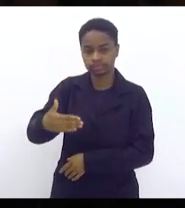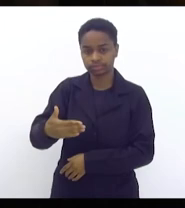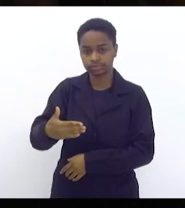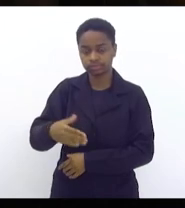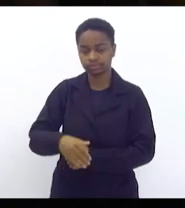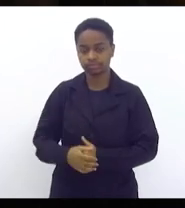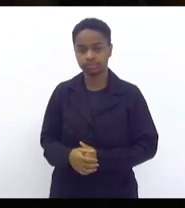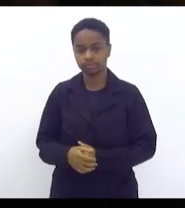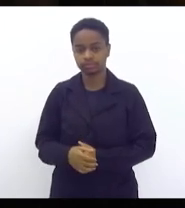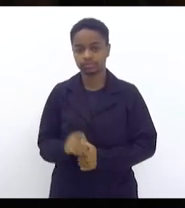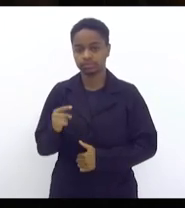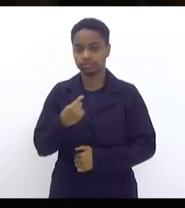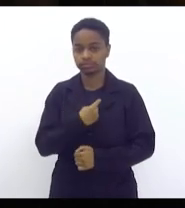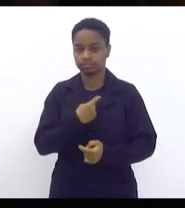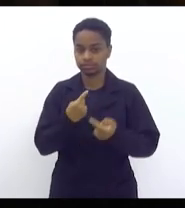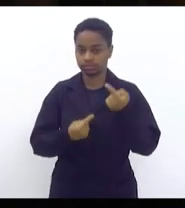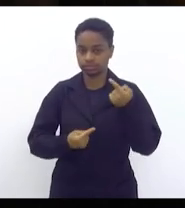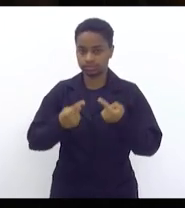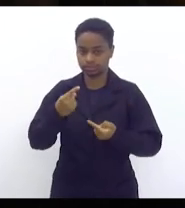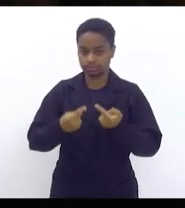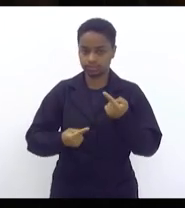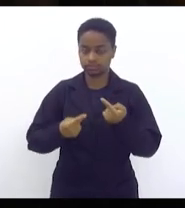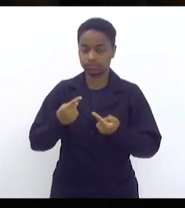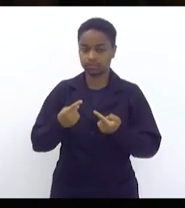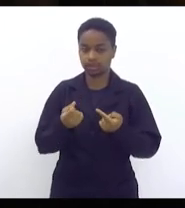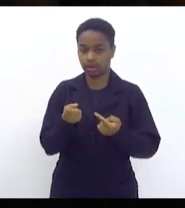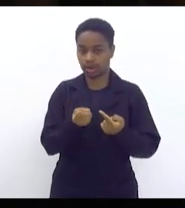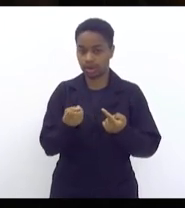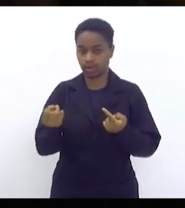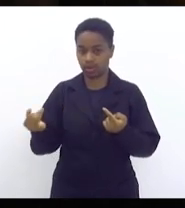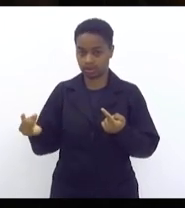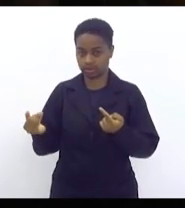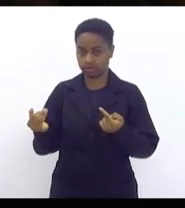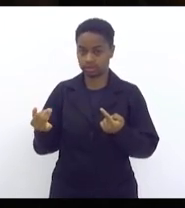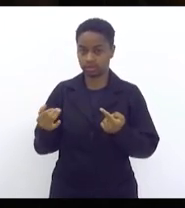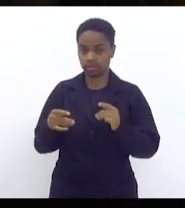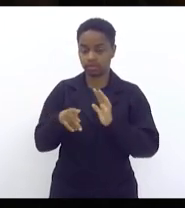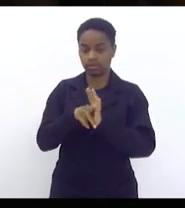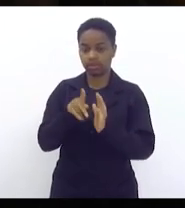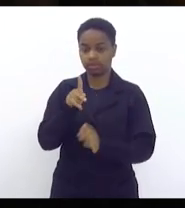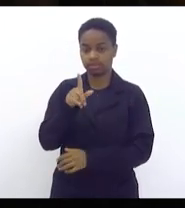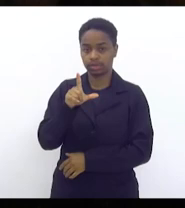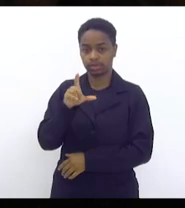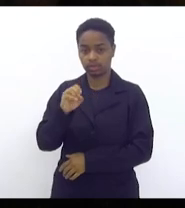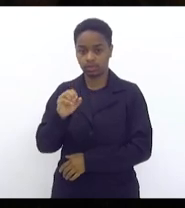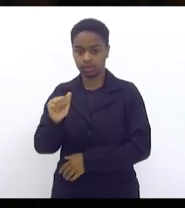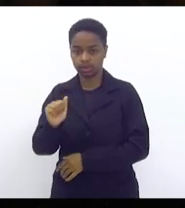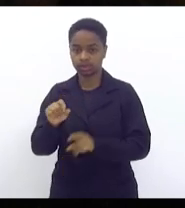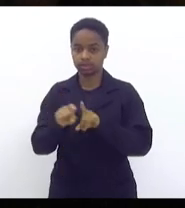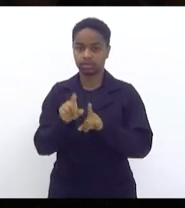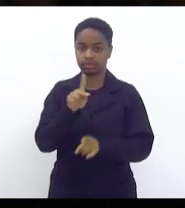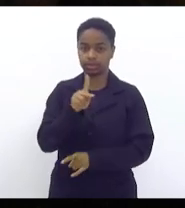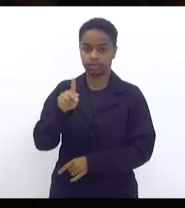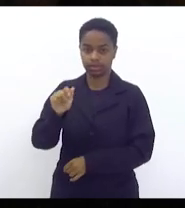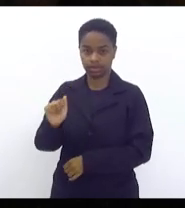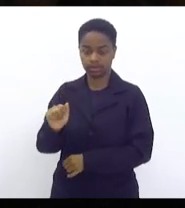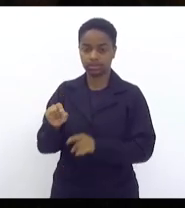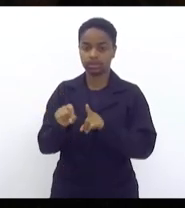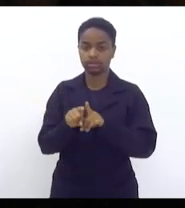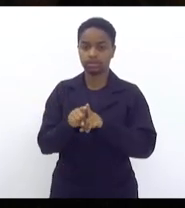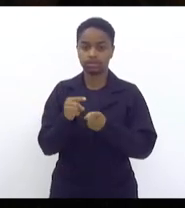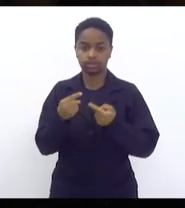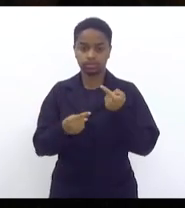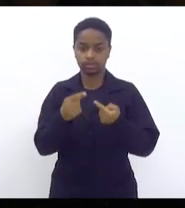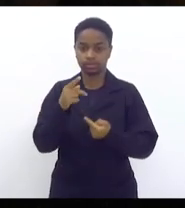a gente discuta esses números da piloa, discuta o PPA, discuta